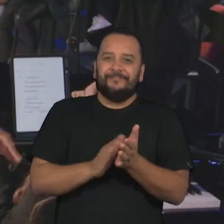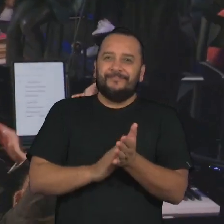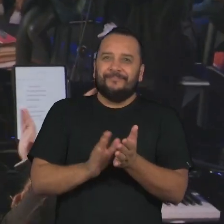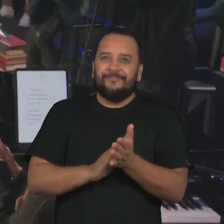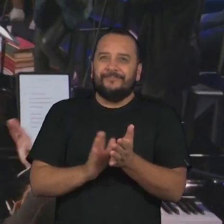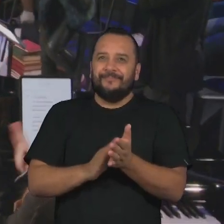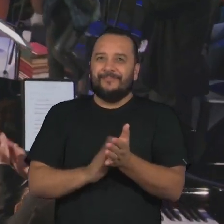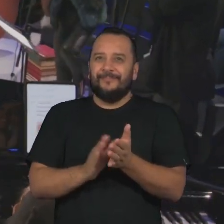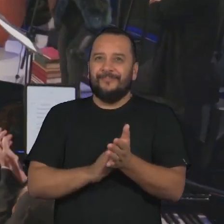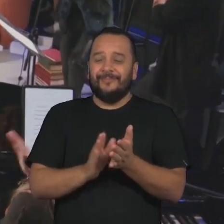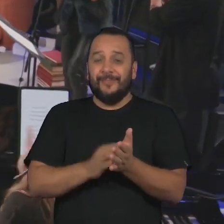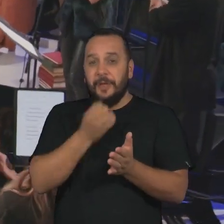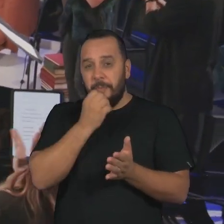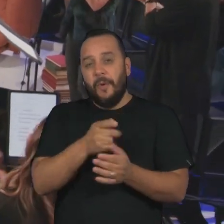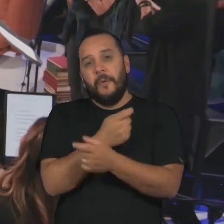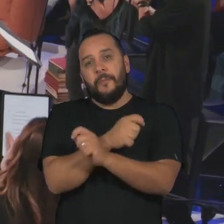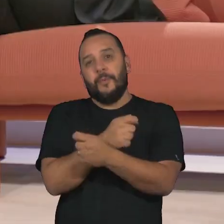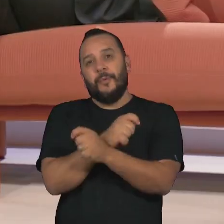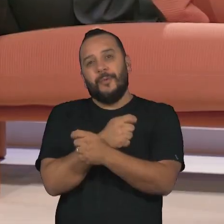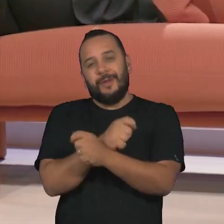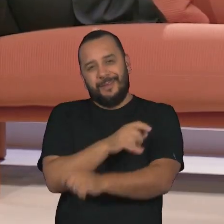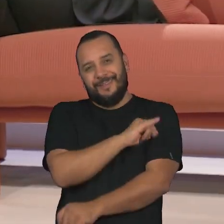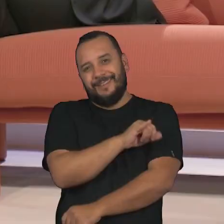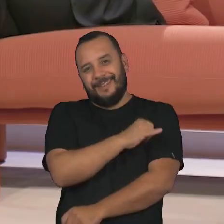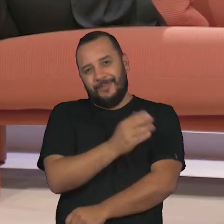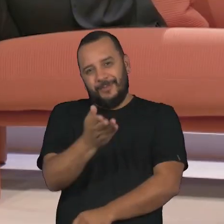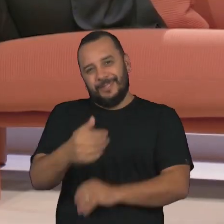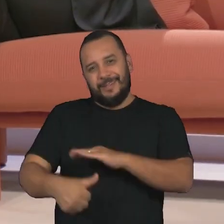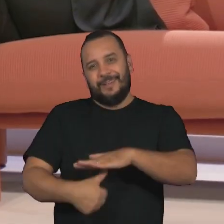Que bom que a PUC Rio está em ótimas mãos. Obrigado.